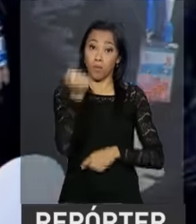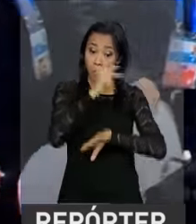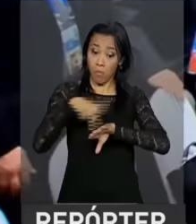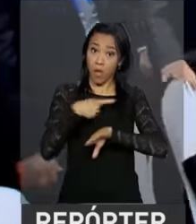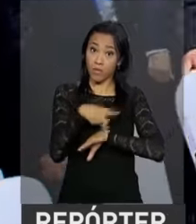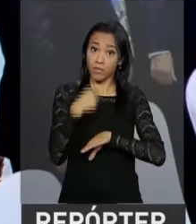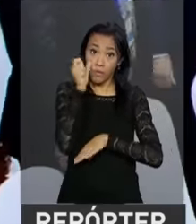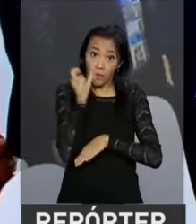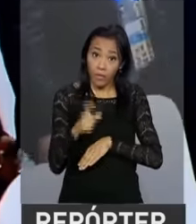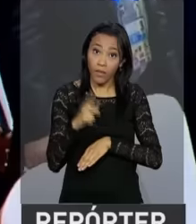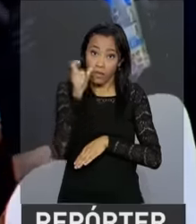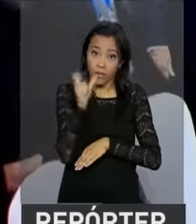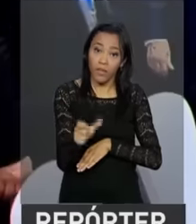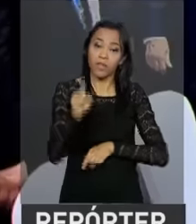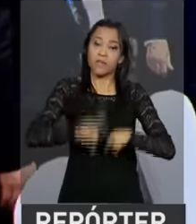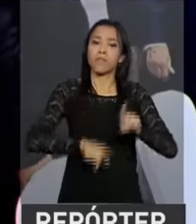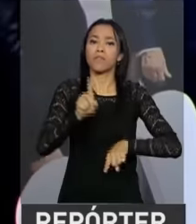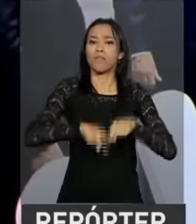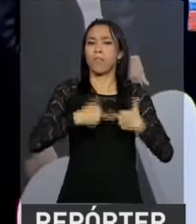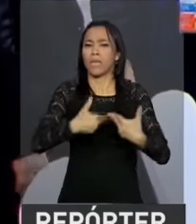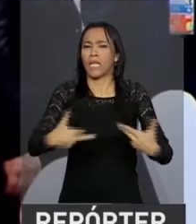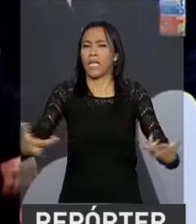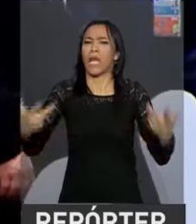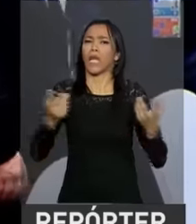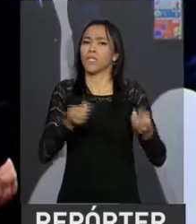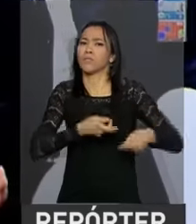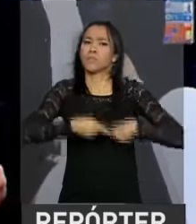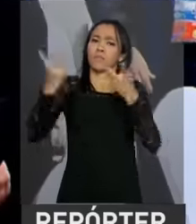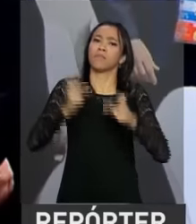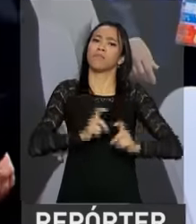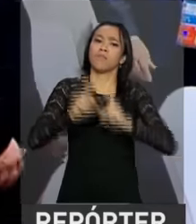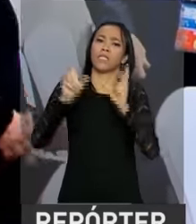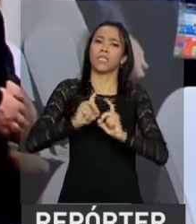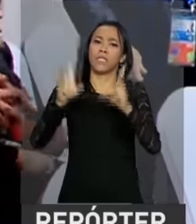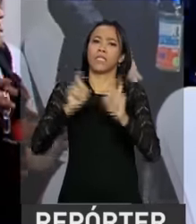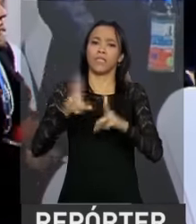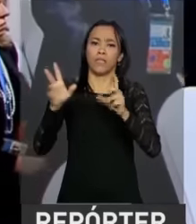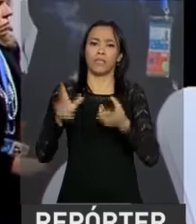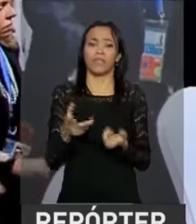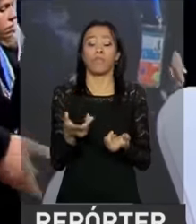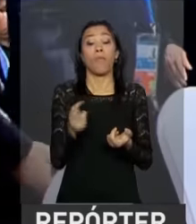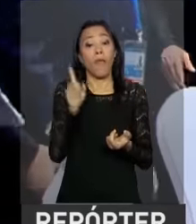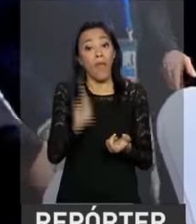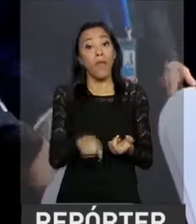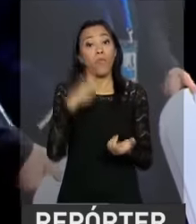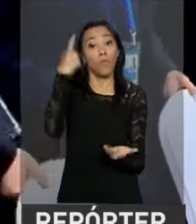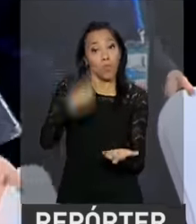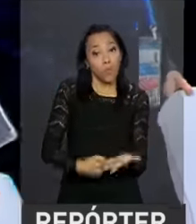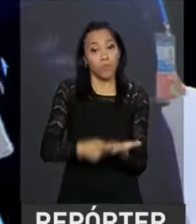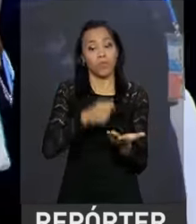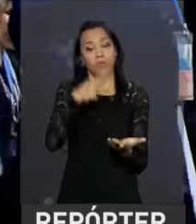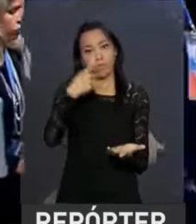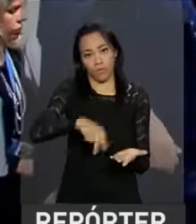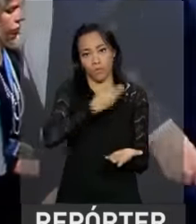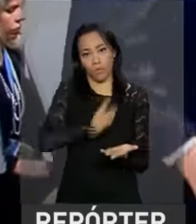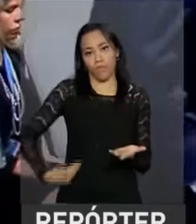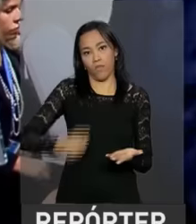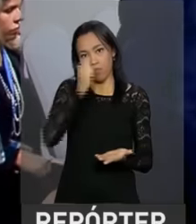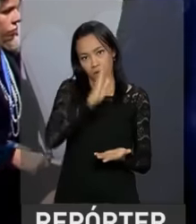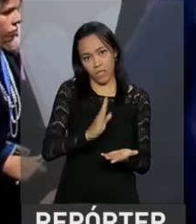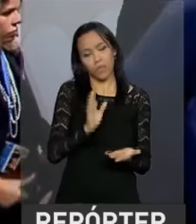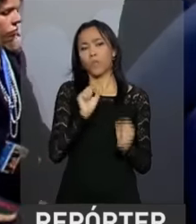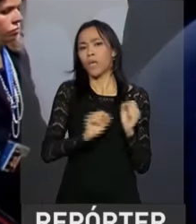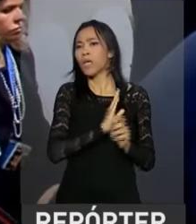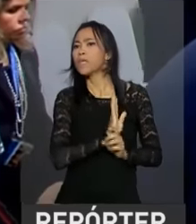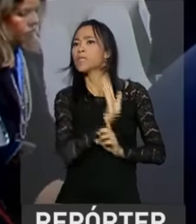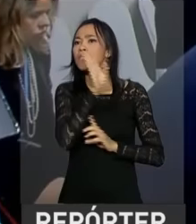tem interesse em exportar material de defesa ao país do Oriente Médio uma missão técnica do governo brasileiro deve ir à Arábia